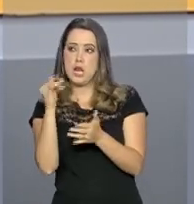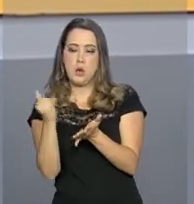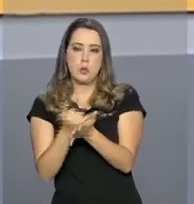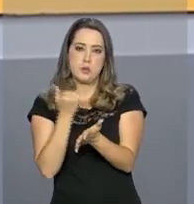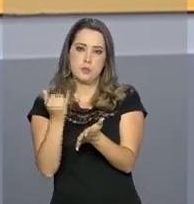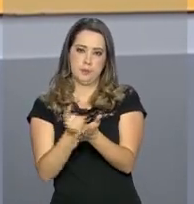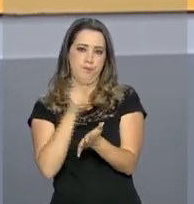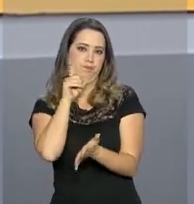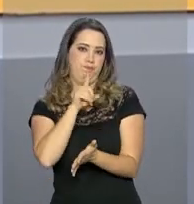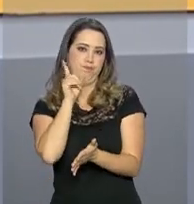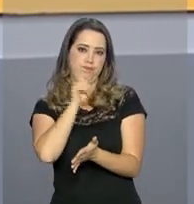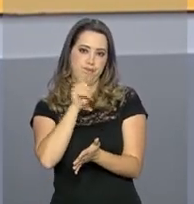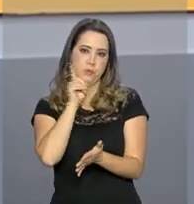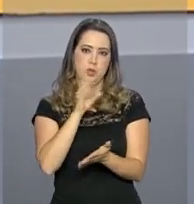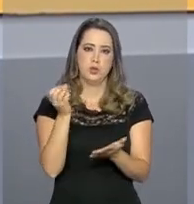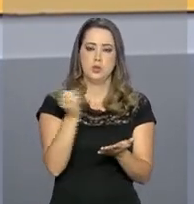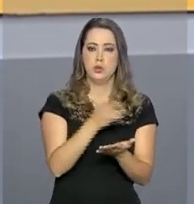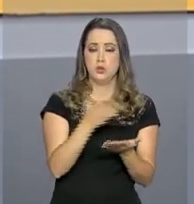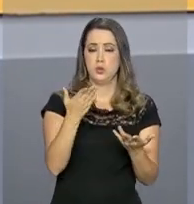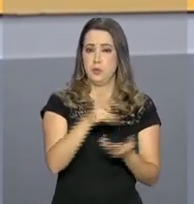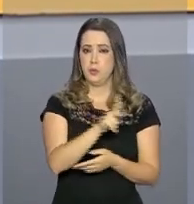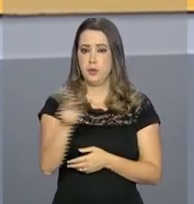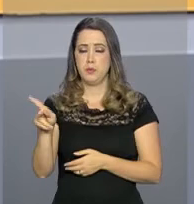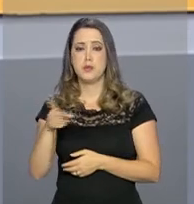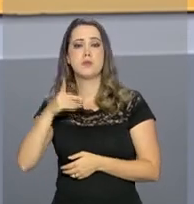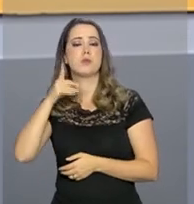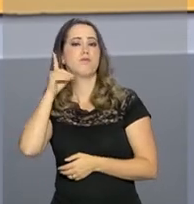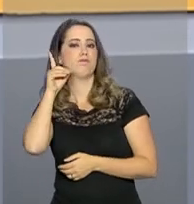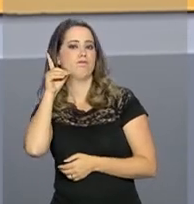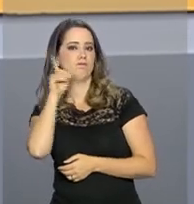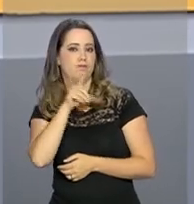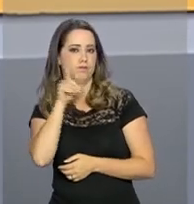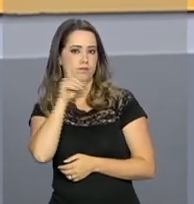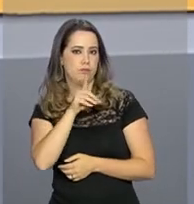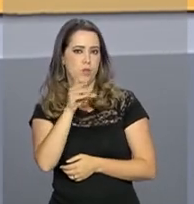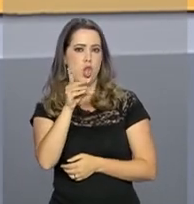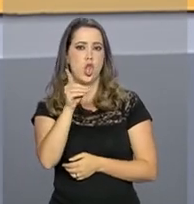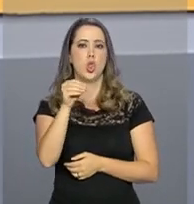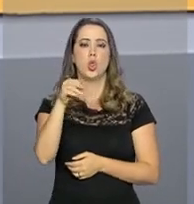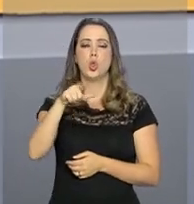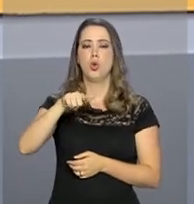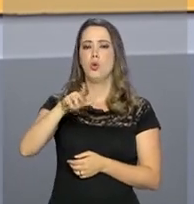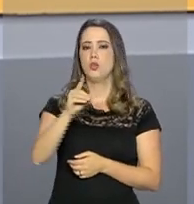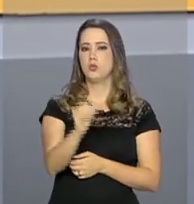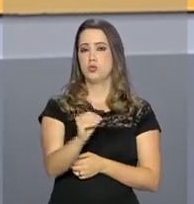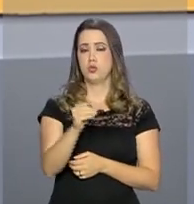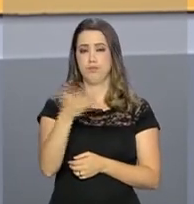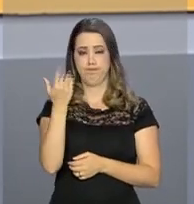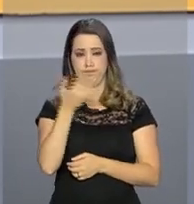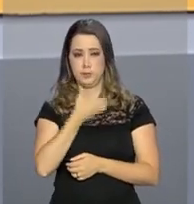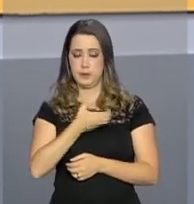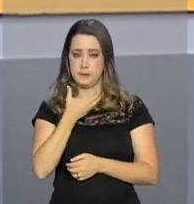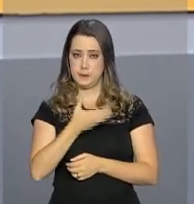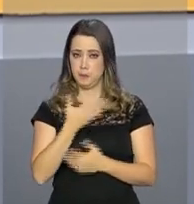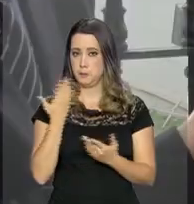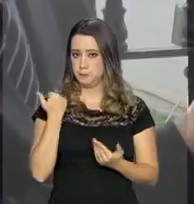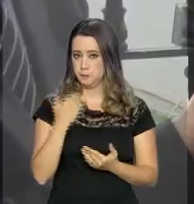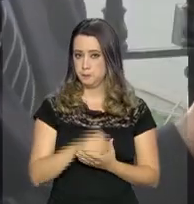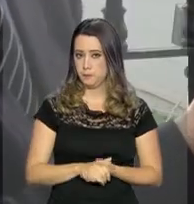tributação norte-americano, com a reforma feita pelo presidente norte-americano Donald Trump em dezembro de 2017.